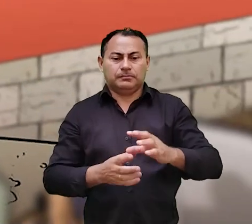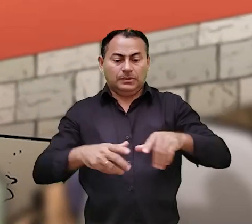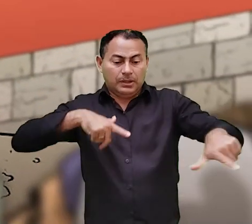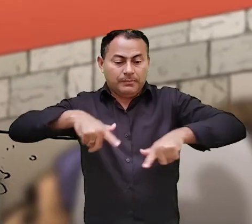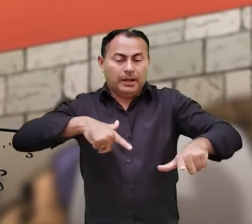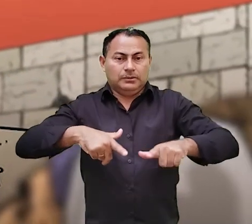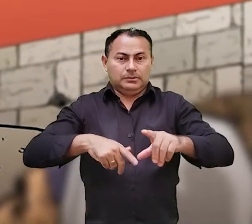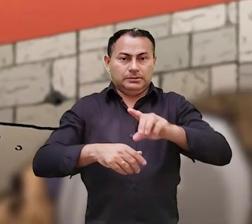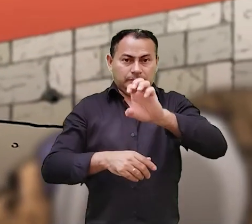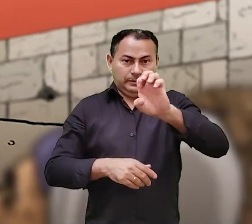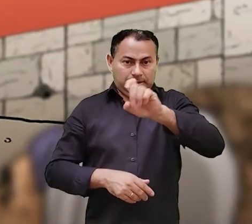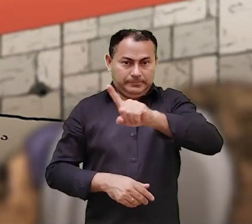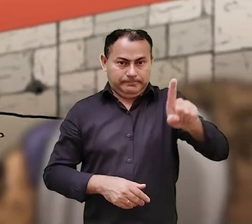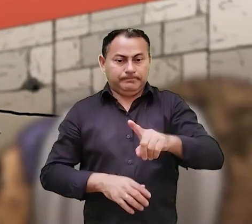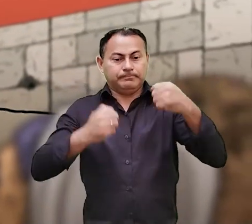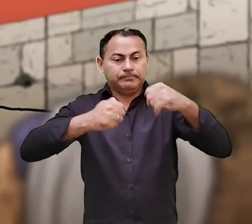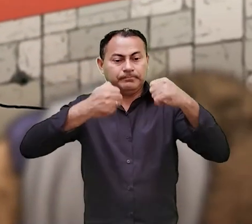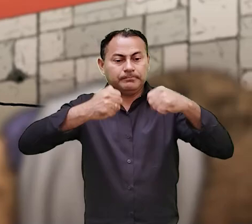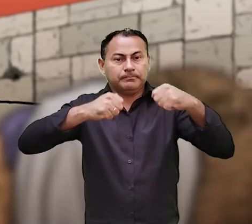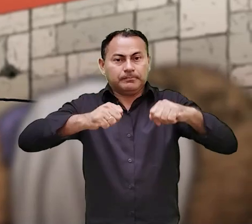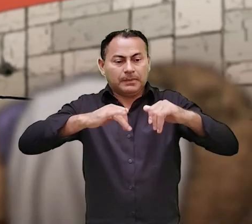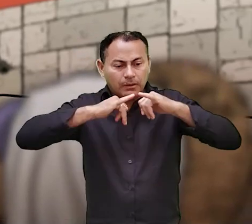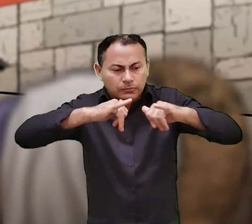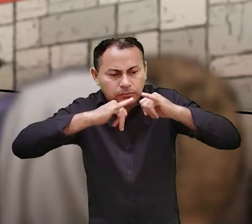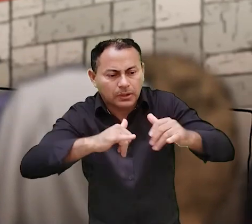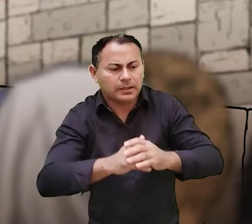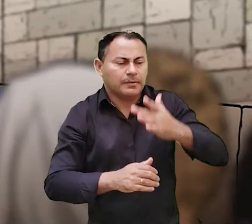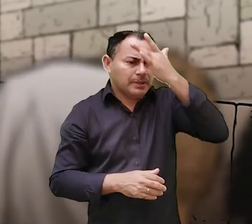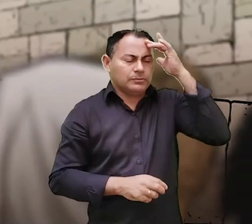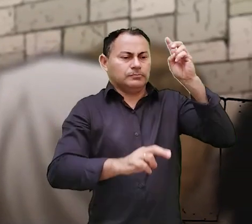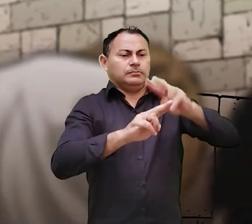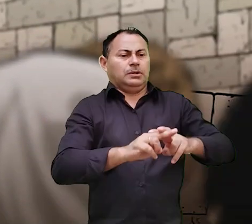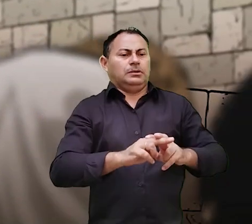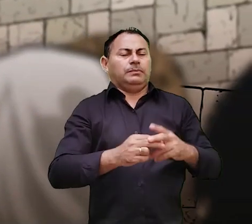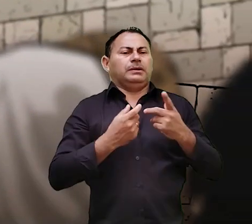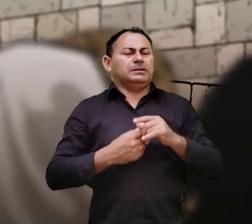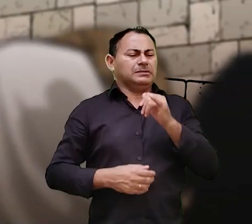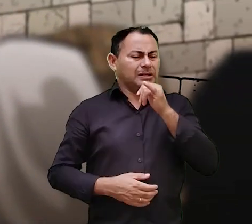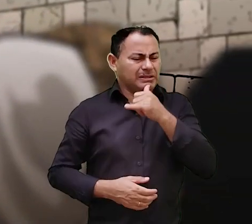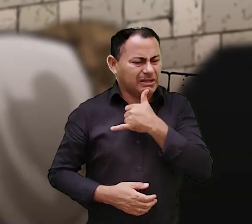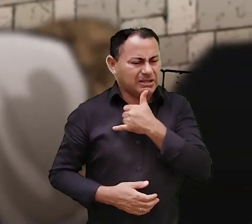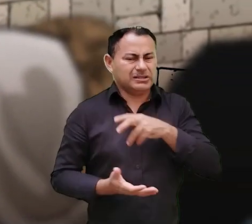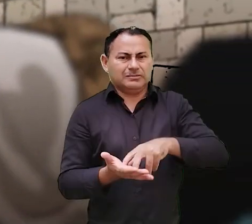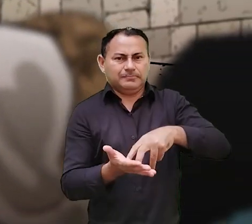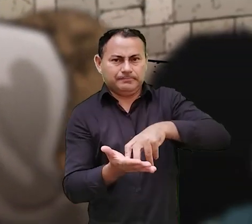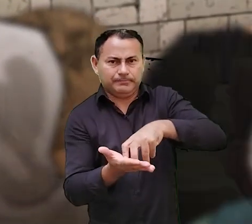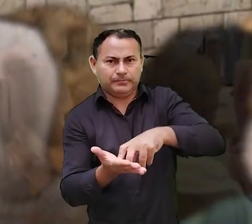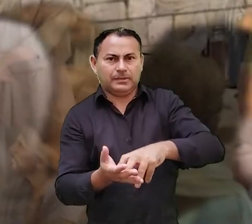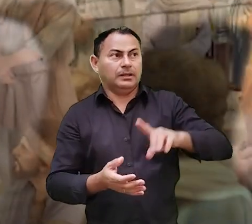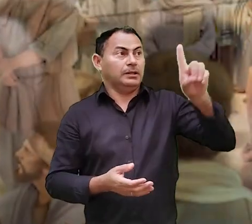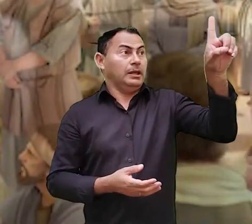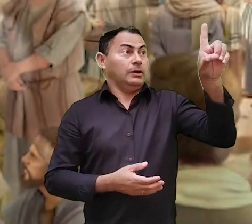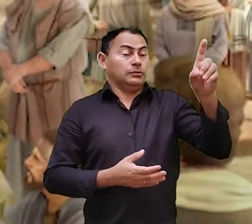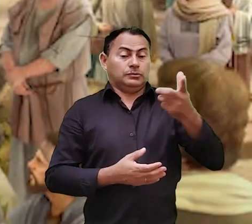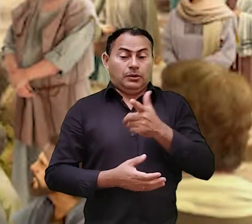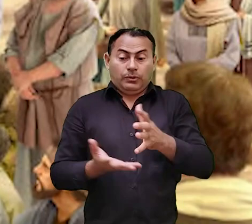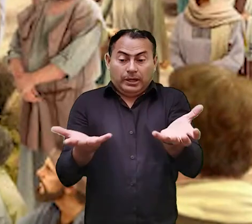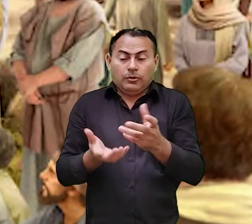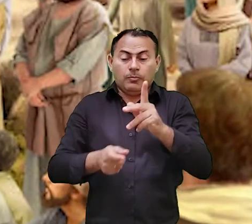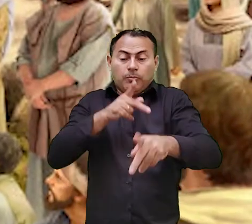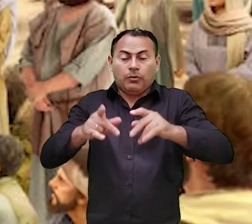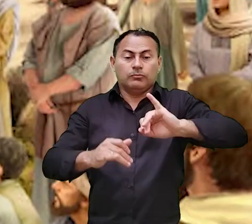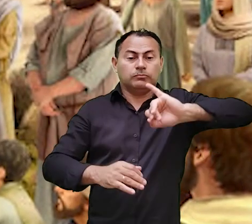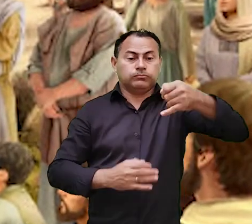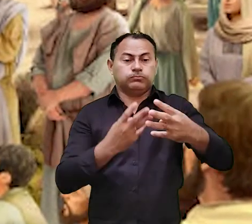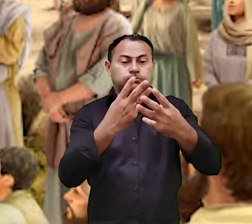baixo. O ministério de Ezequiel visava pregar para aqueles cativos ultrajados e desanimados. Deus não queria que o